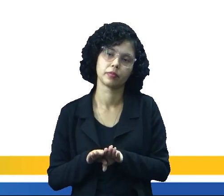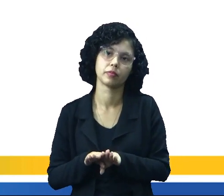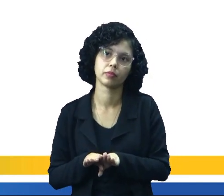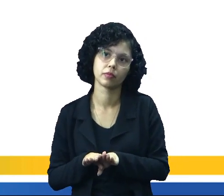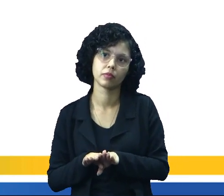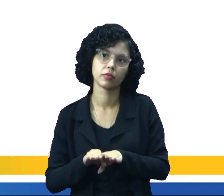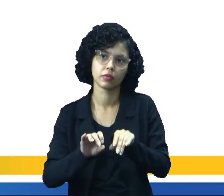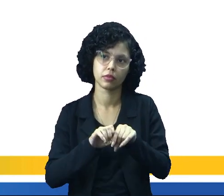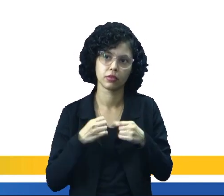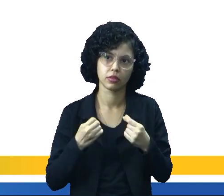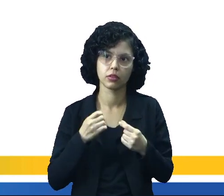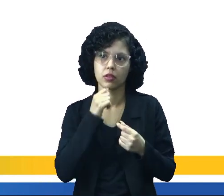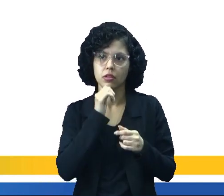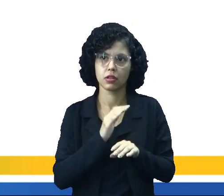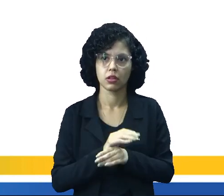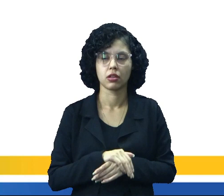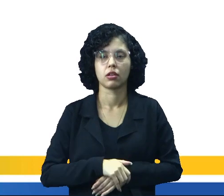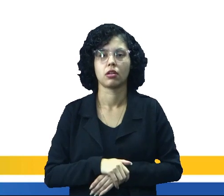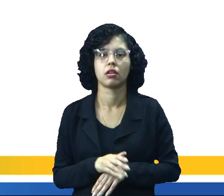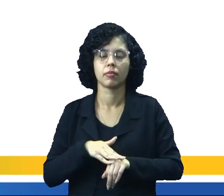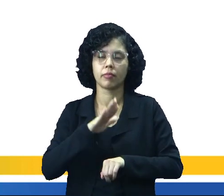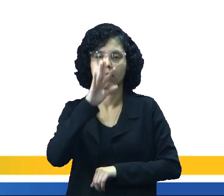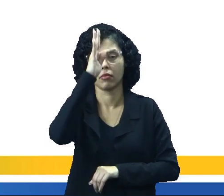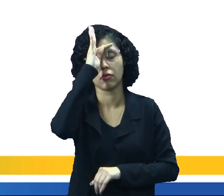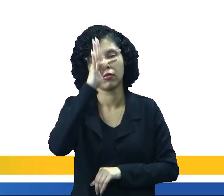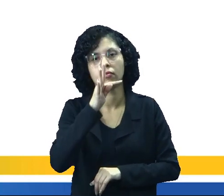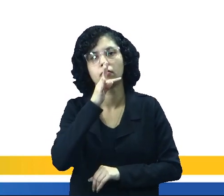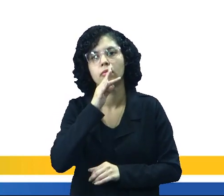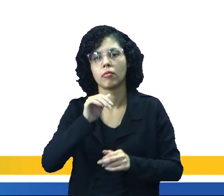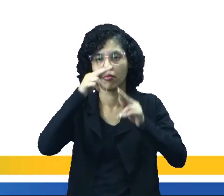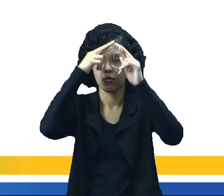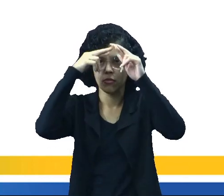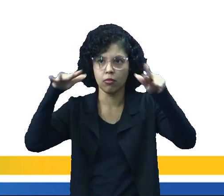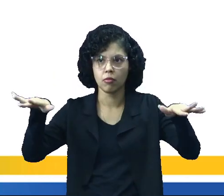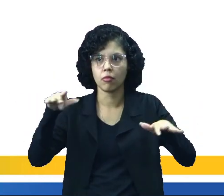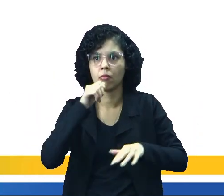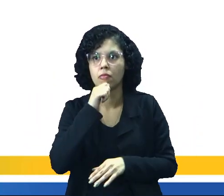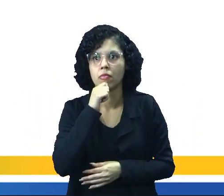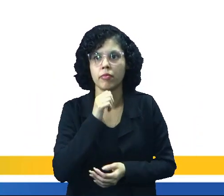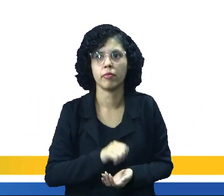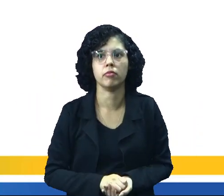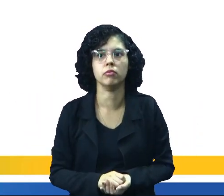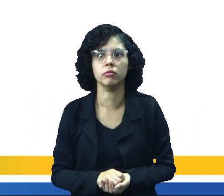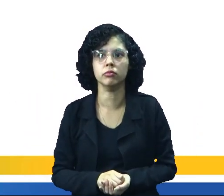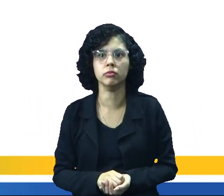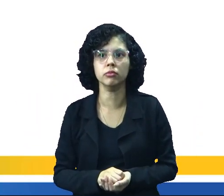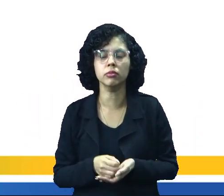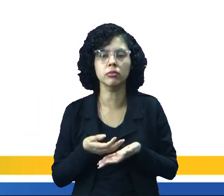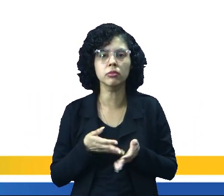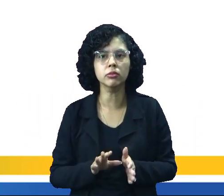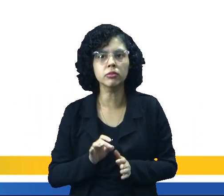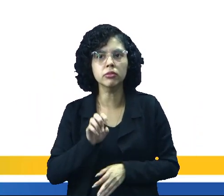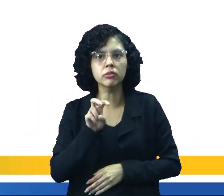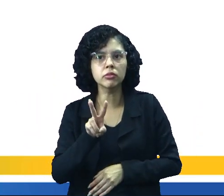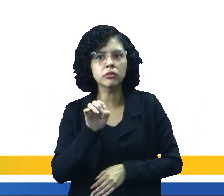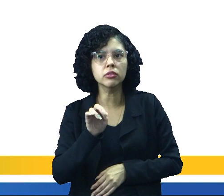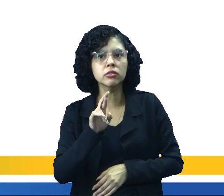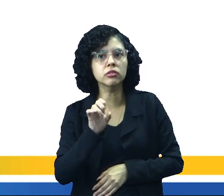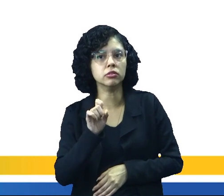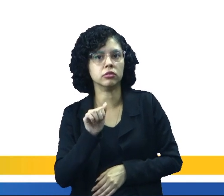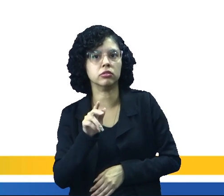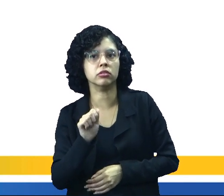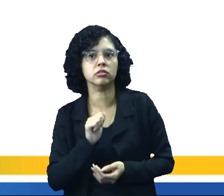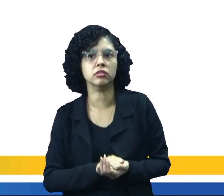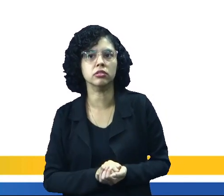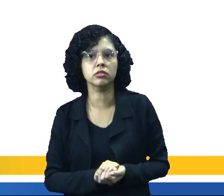essa ruptura, né, as obras mais tradicionais renascentistas, nós temos aí o Nascimento de Vênus, né, de